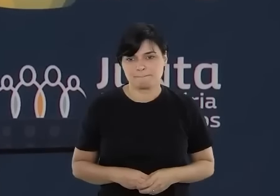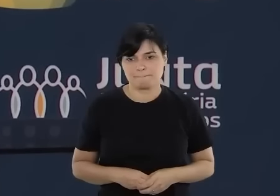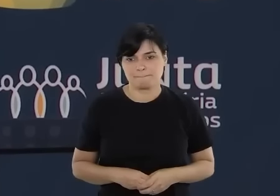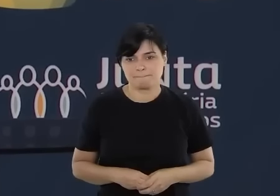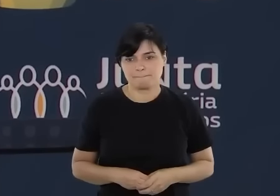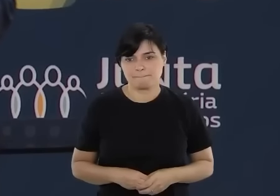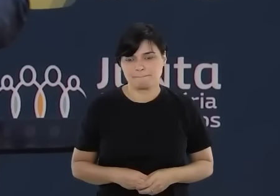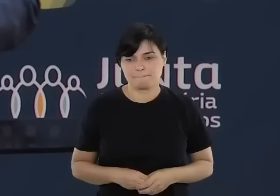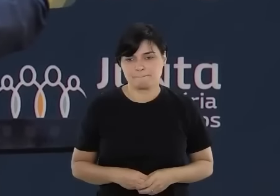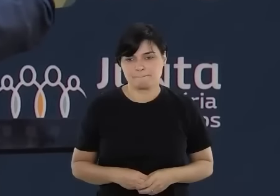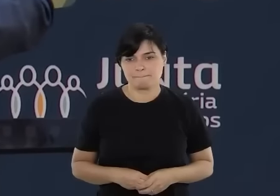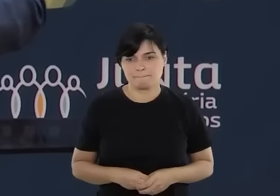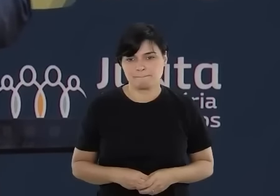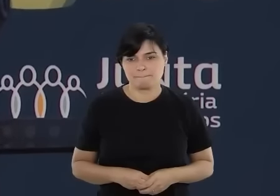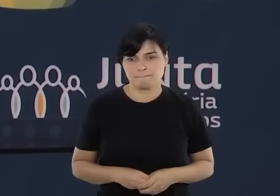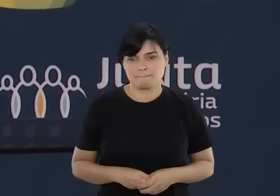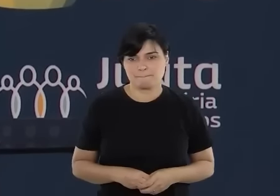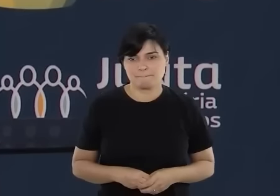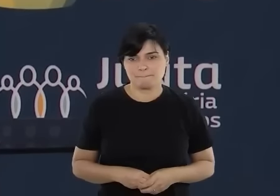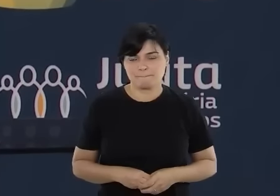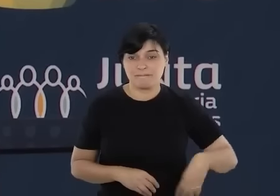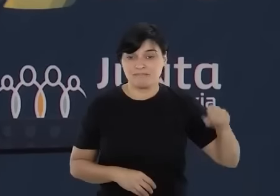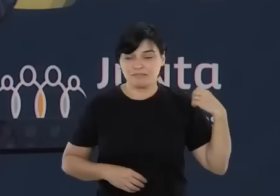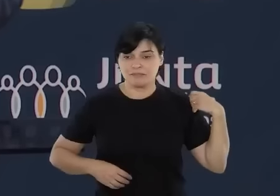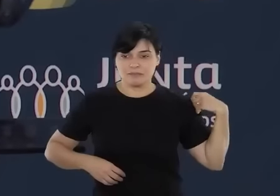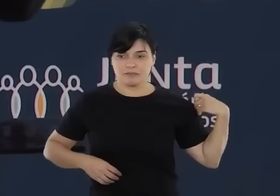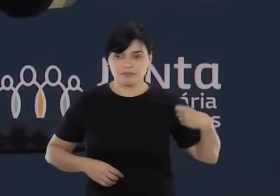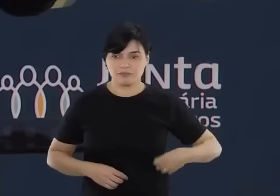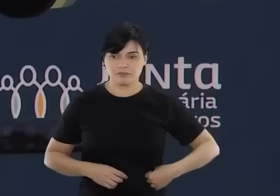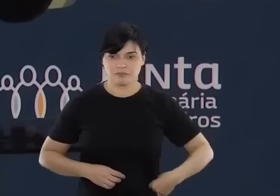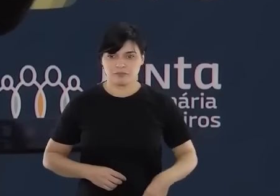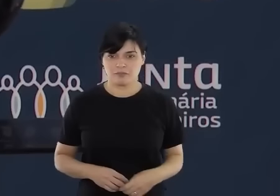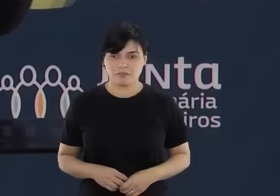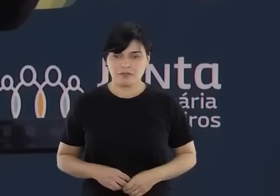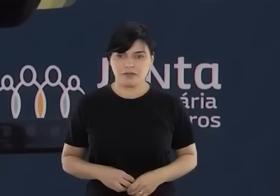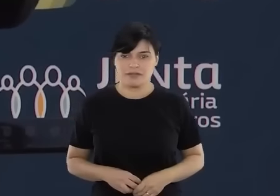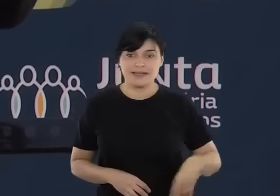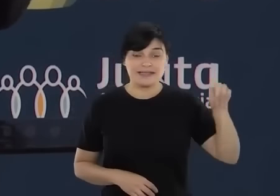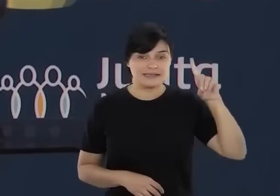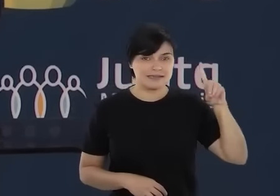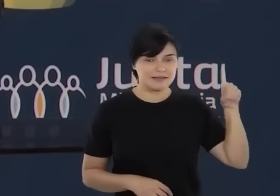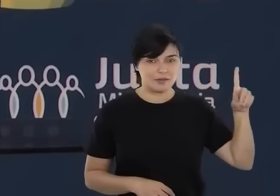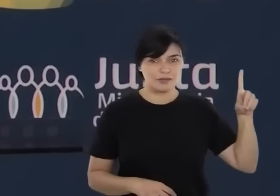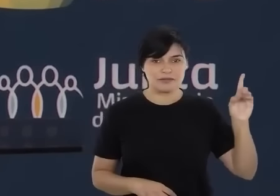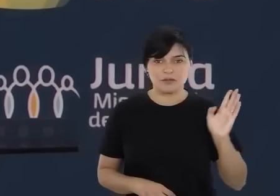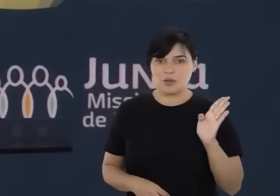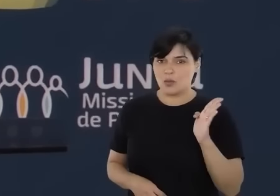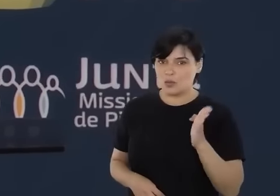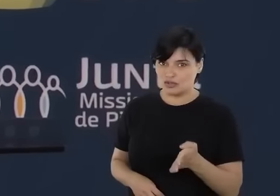Não conheciam este é o Deus que oferece a você e a mim nesta